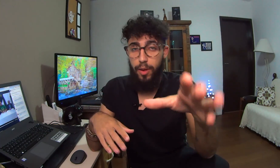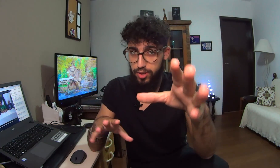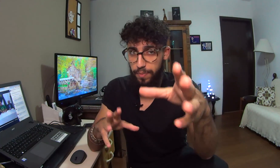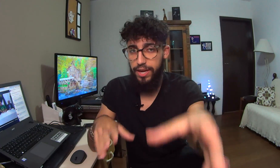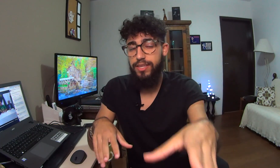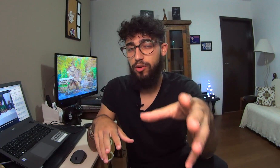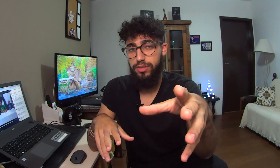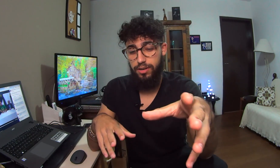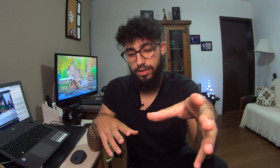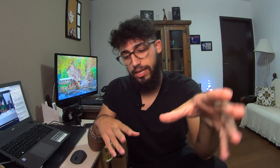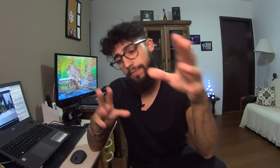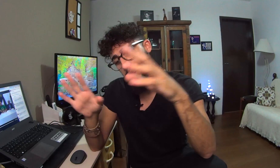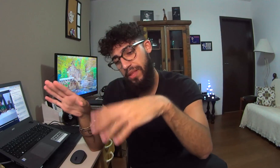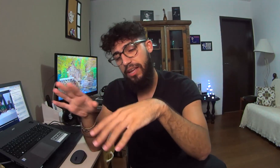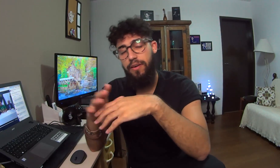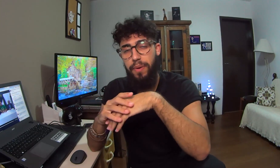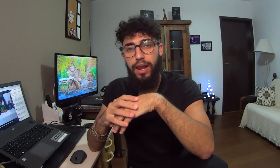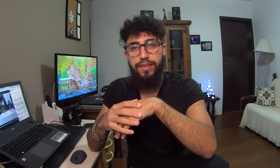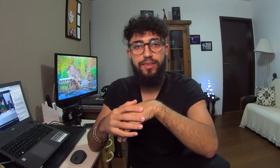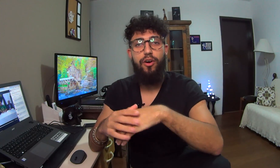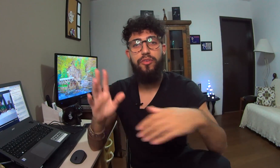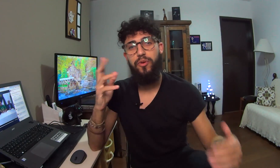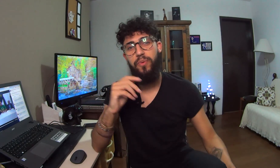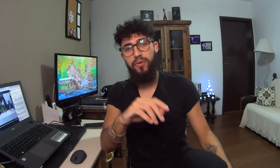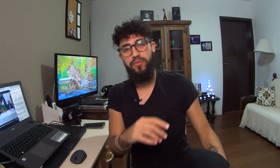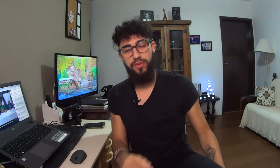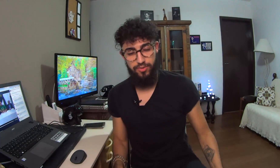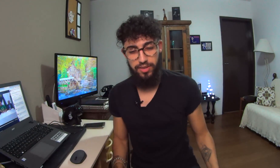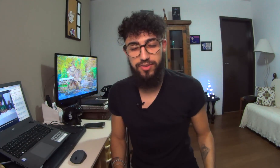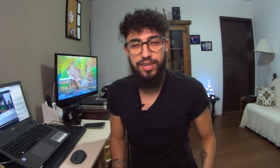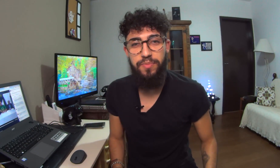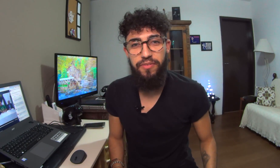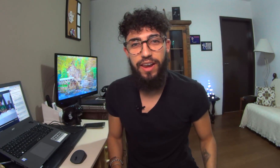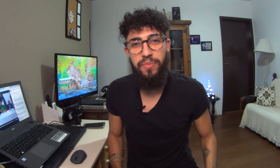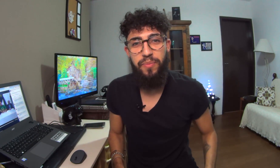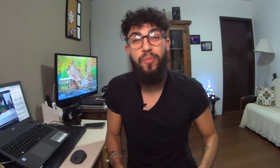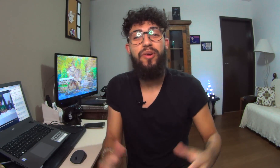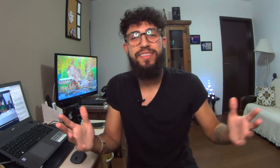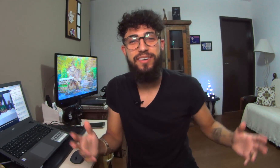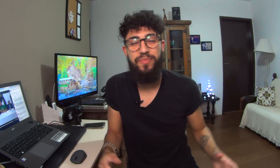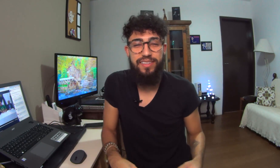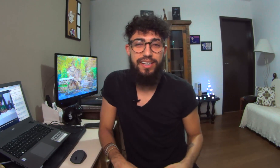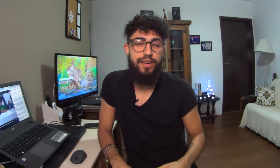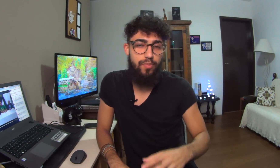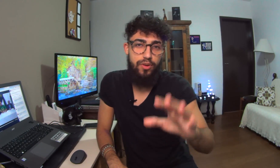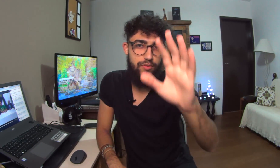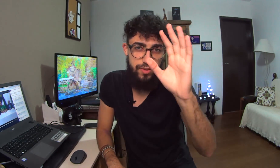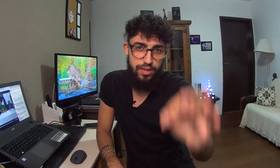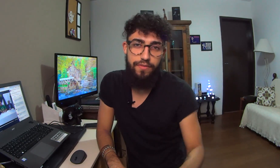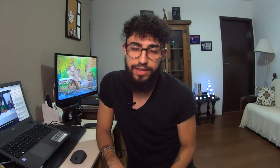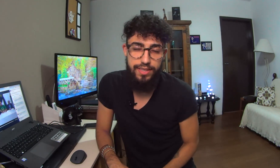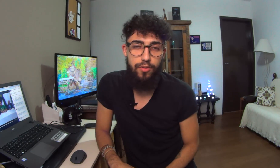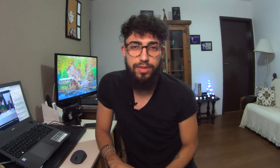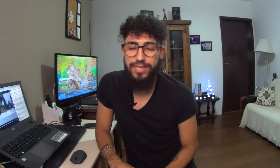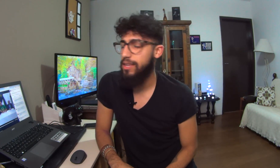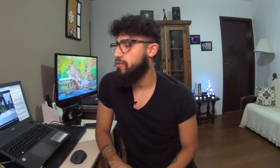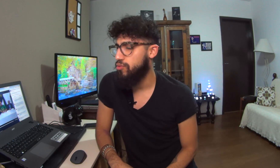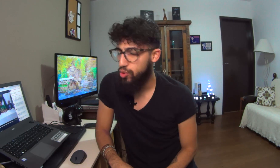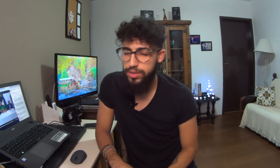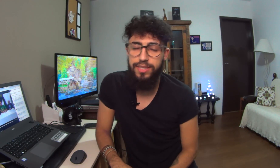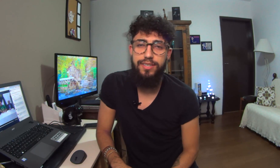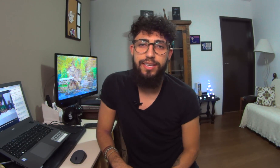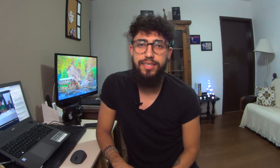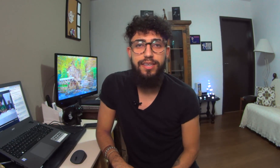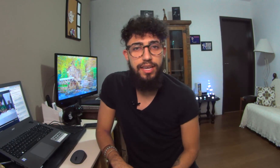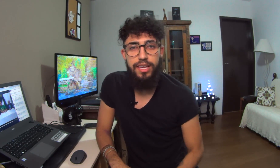governo, é só pegar esse roteiro aqui, levar para lá e dizer: ó, eu tô pronto, eu tenho isso aqui para falar para a população brasileira. Pronto, você vai ser contratado